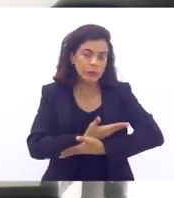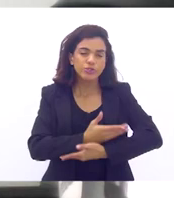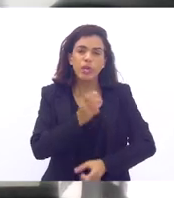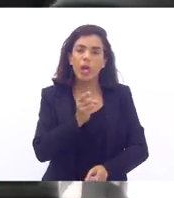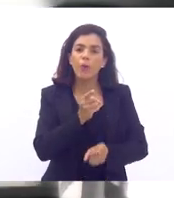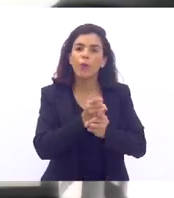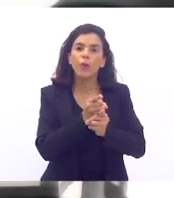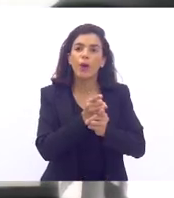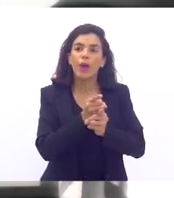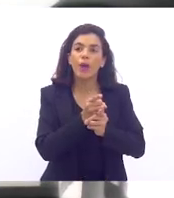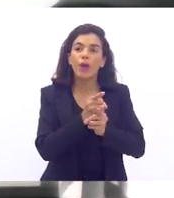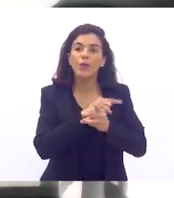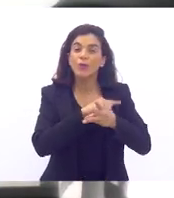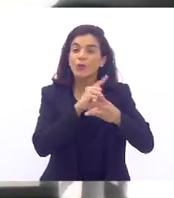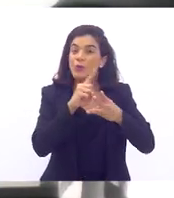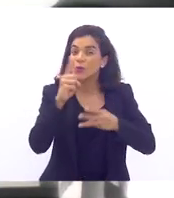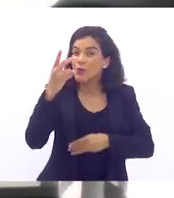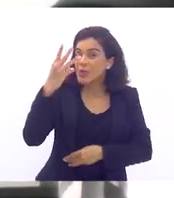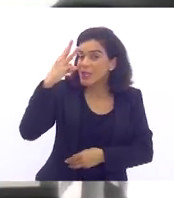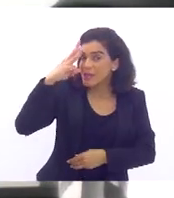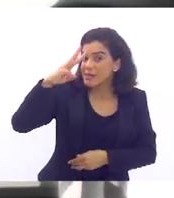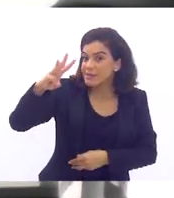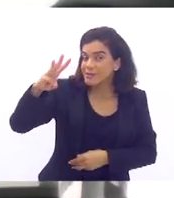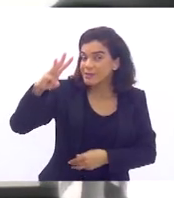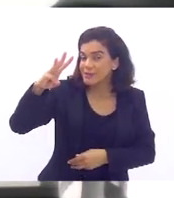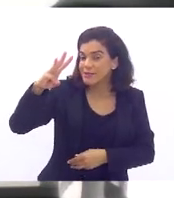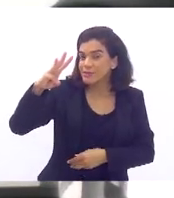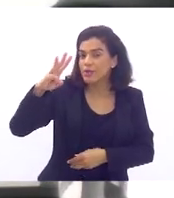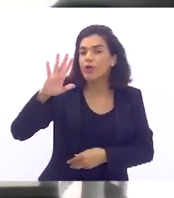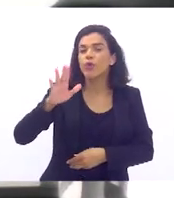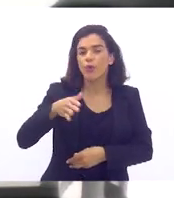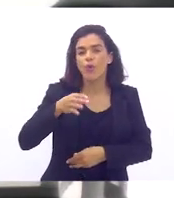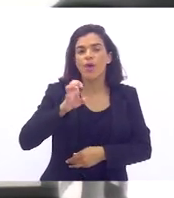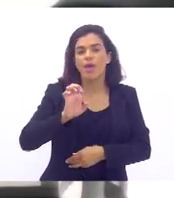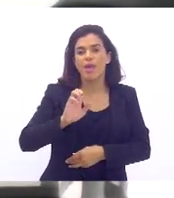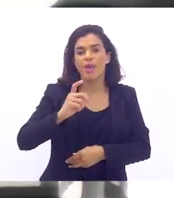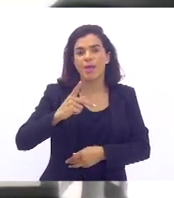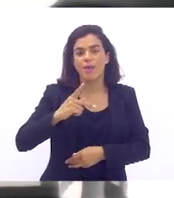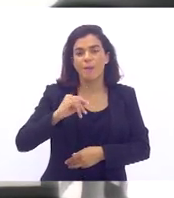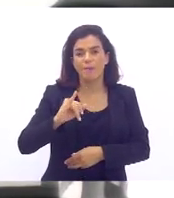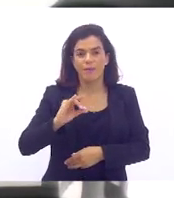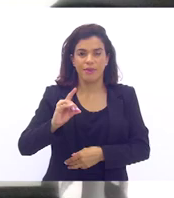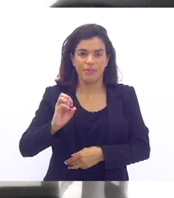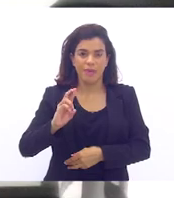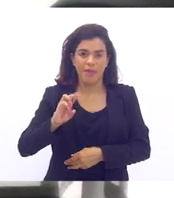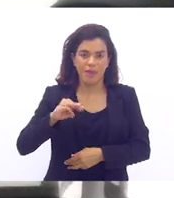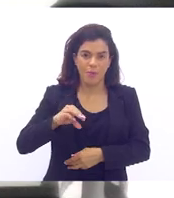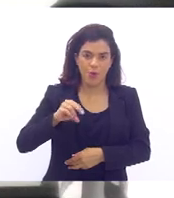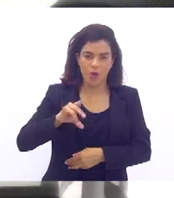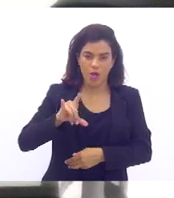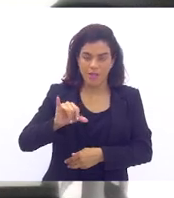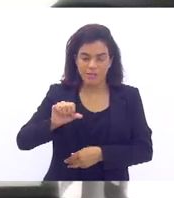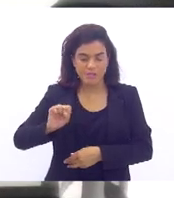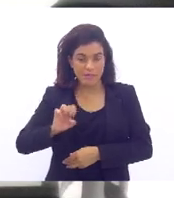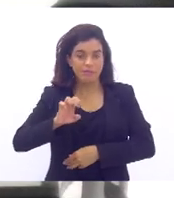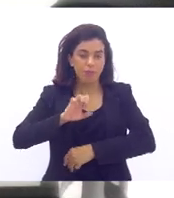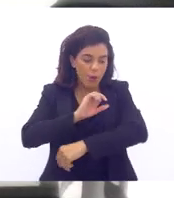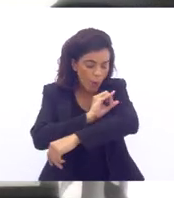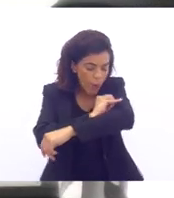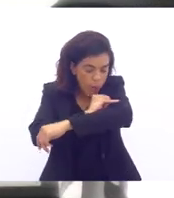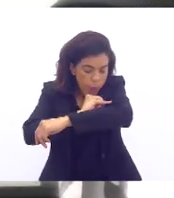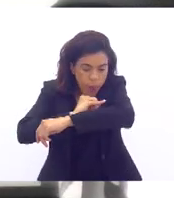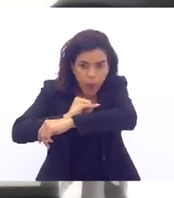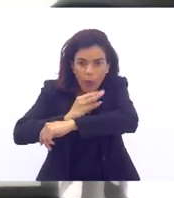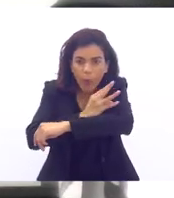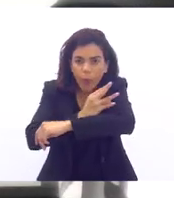diagnosticada no terceiro dia com epidermólise bolhosa que também nos trouxe alguns transtornos por não